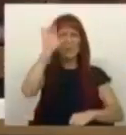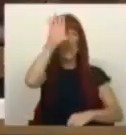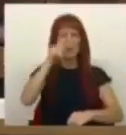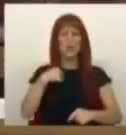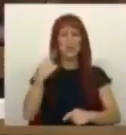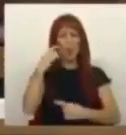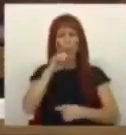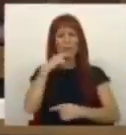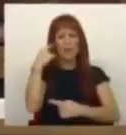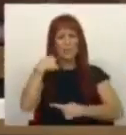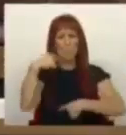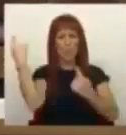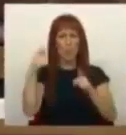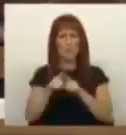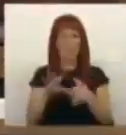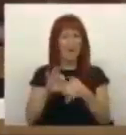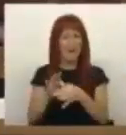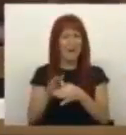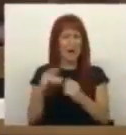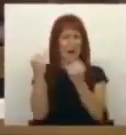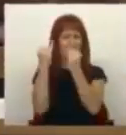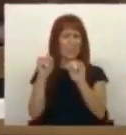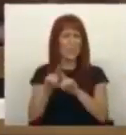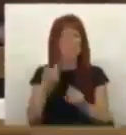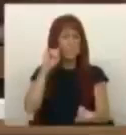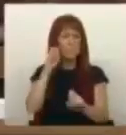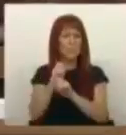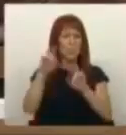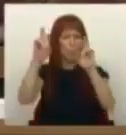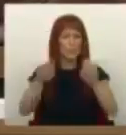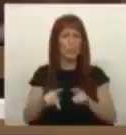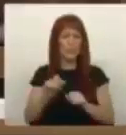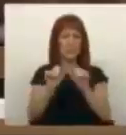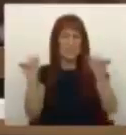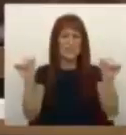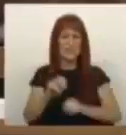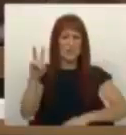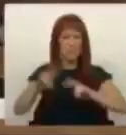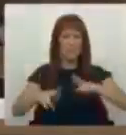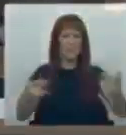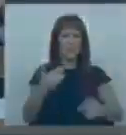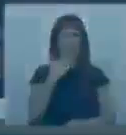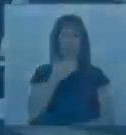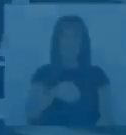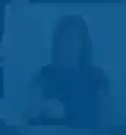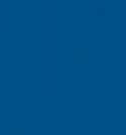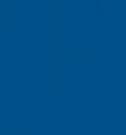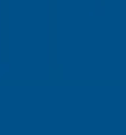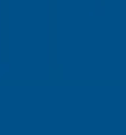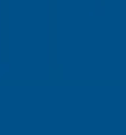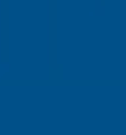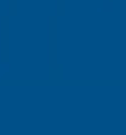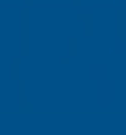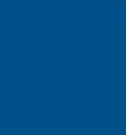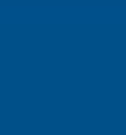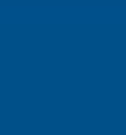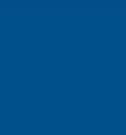oportunidade de mostrar o seu apego a independência da supervisão do sistema financeiro muito obrigado